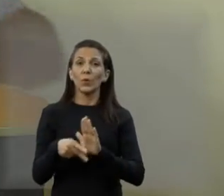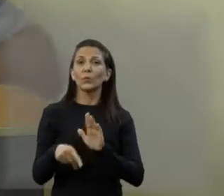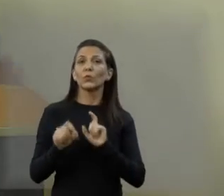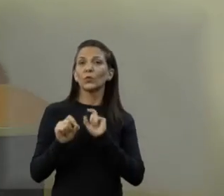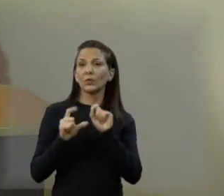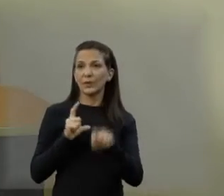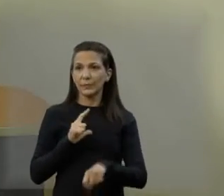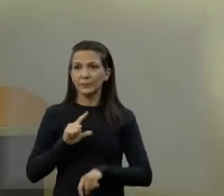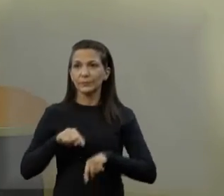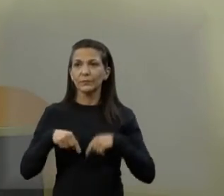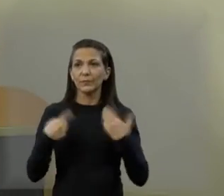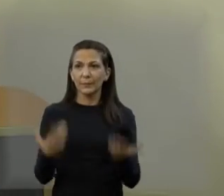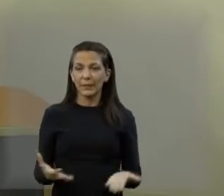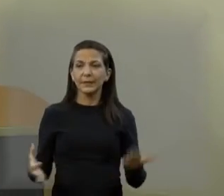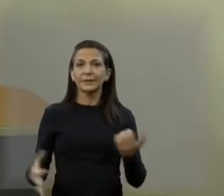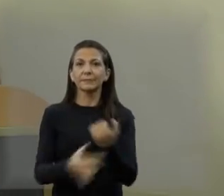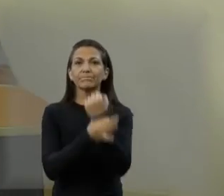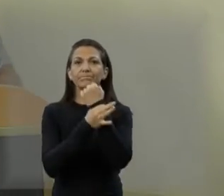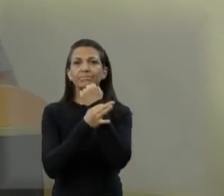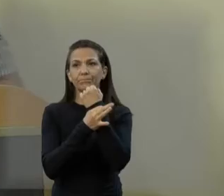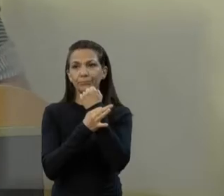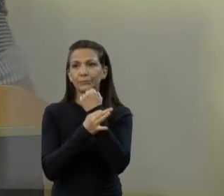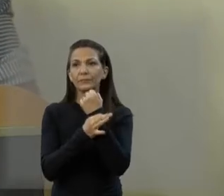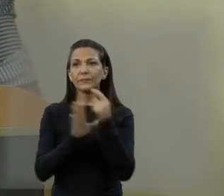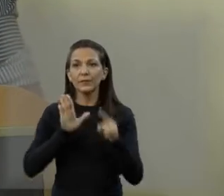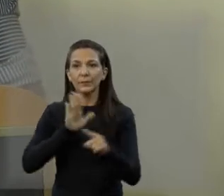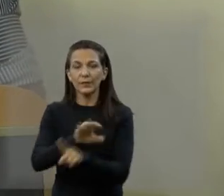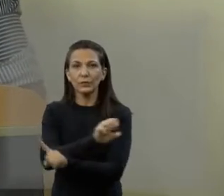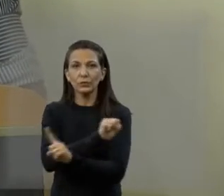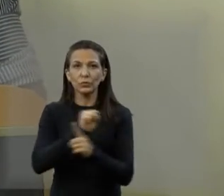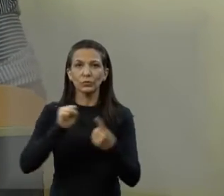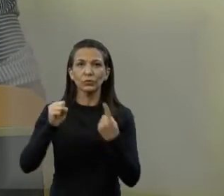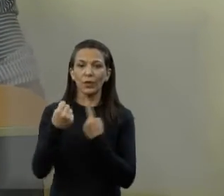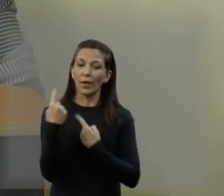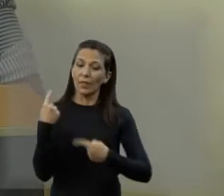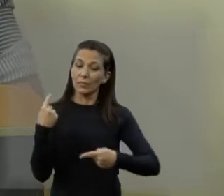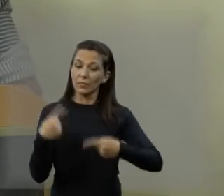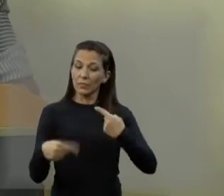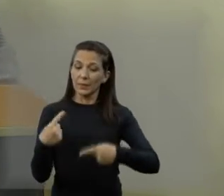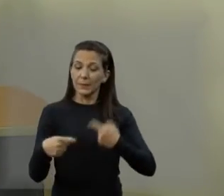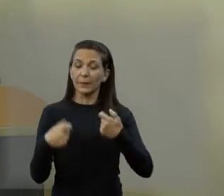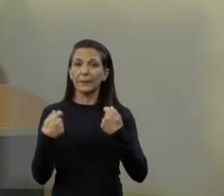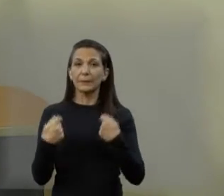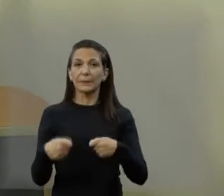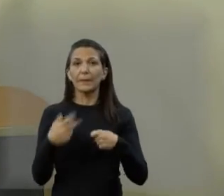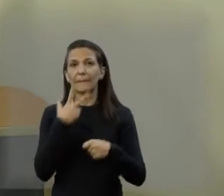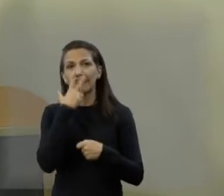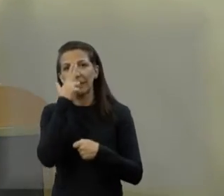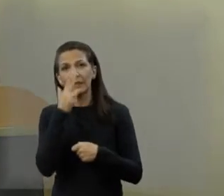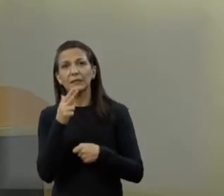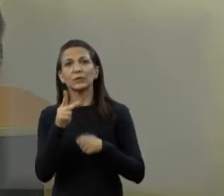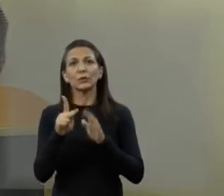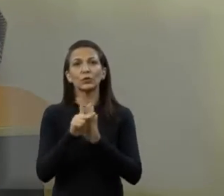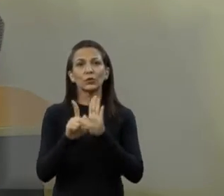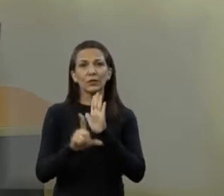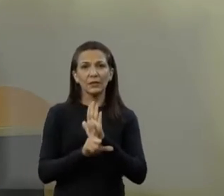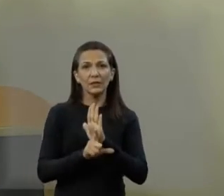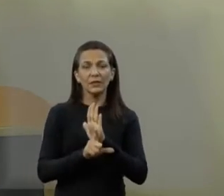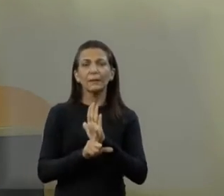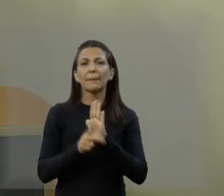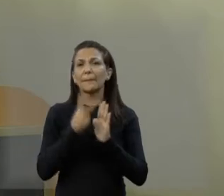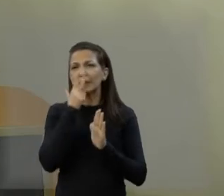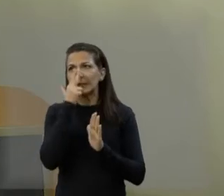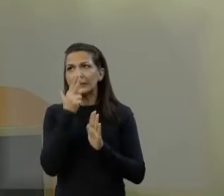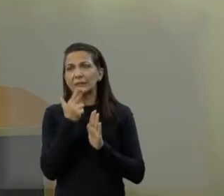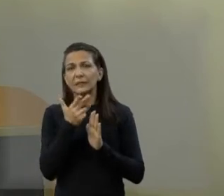de levantar e também garante o seguinte essa questão da Assistência Social pensam uma coisa que tem sido batida Presidente porque parece que o projeto a gente tá tirando as pessoas